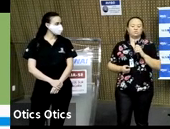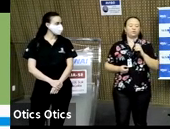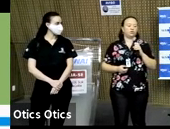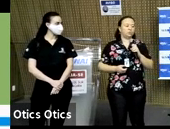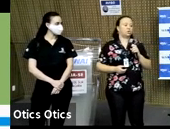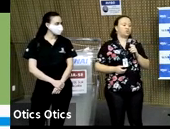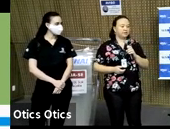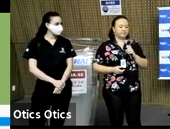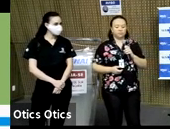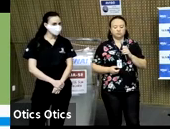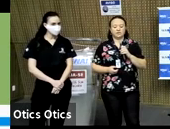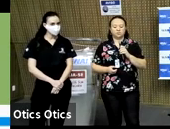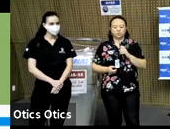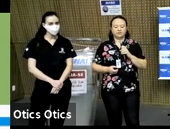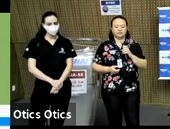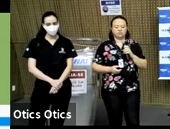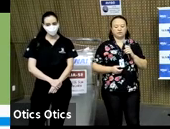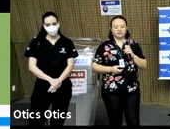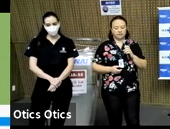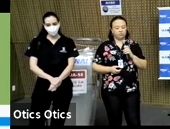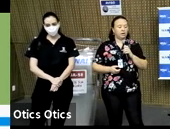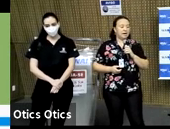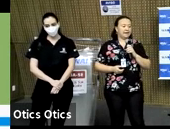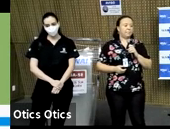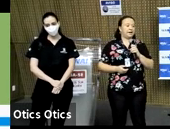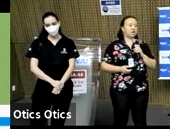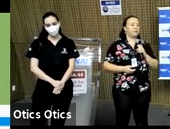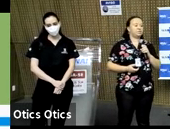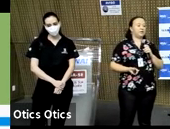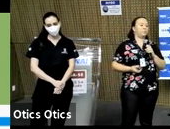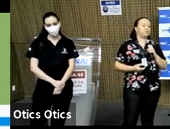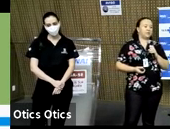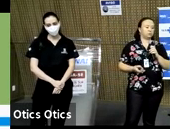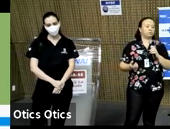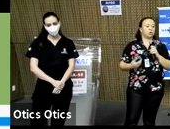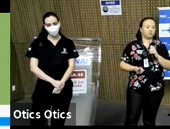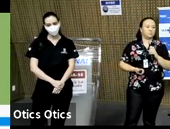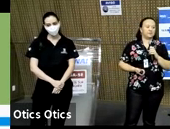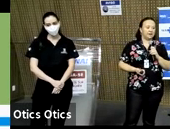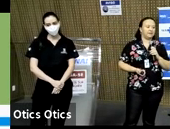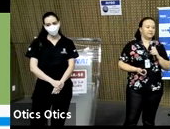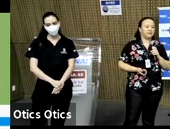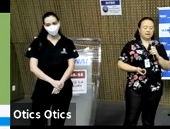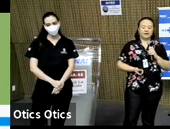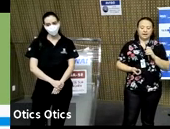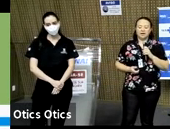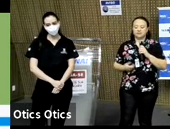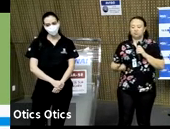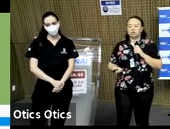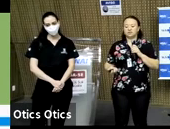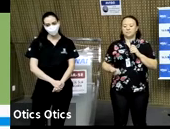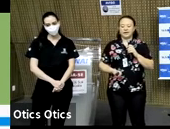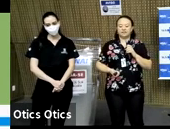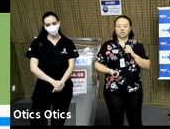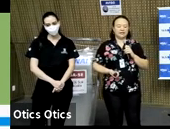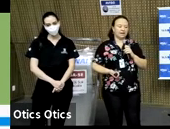de 2021 nós já estamos com 7.395, que é praticamente 100% dos nossos pacientes, né, sendo